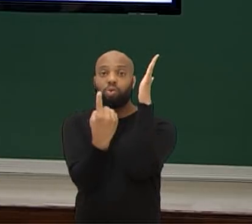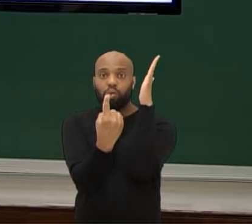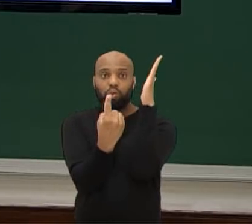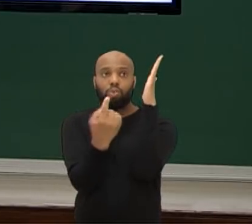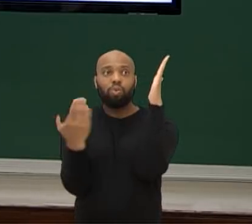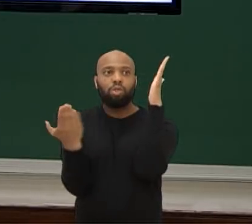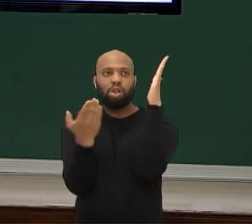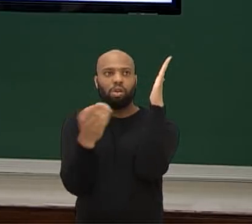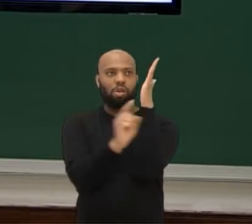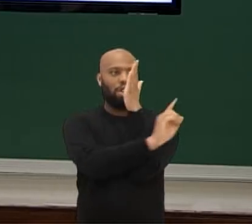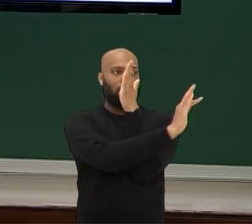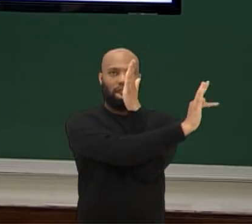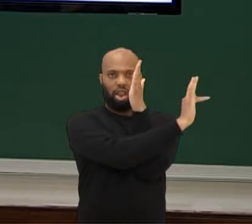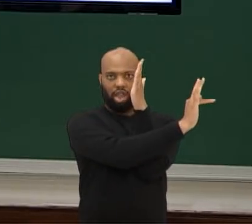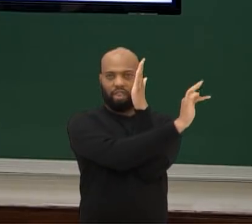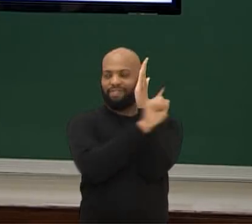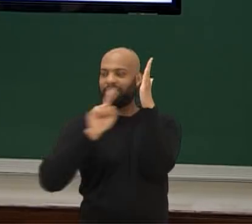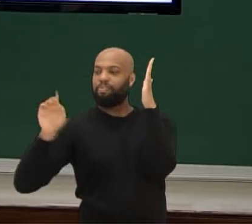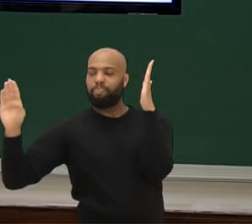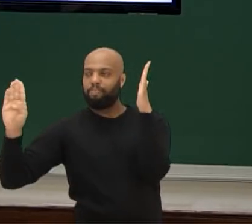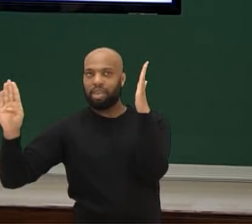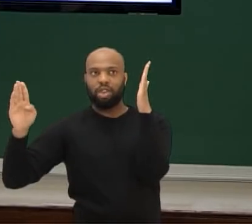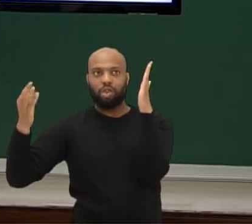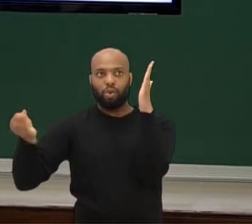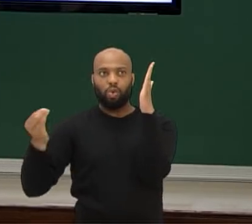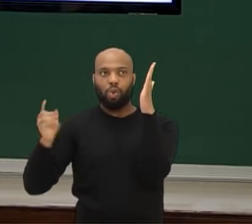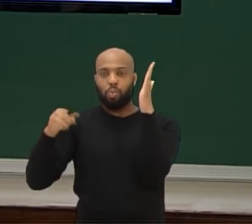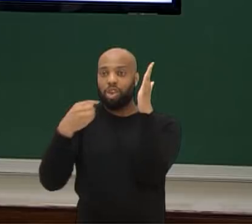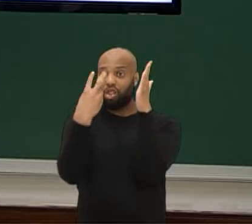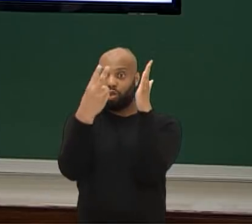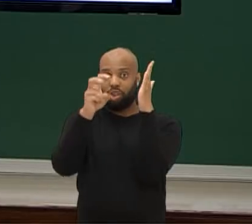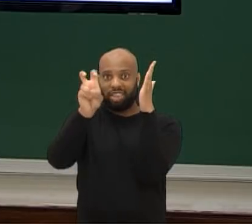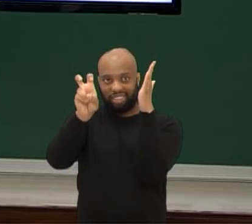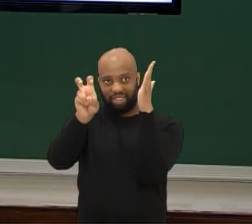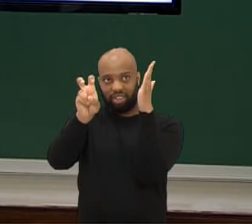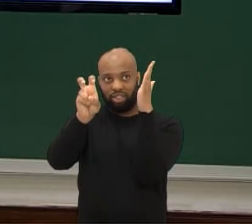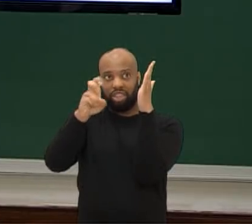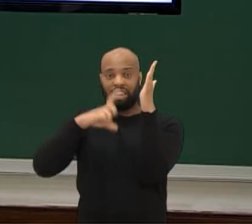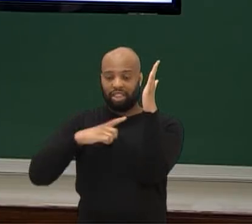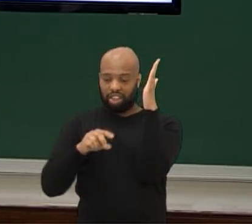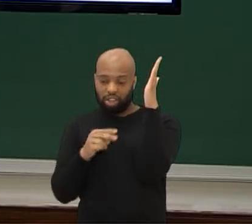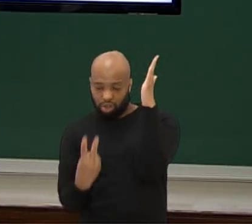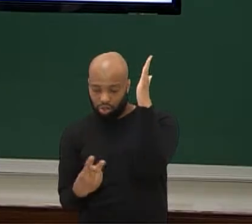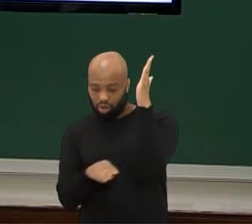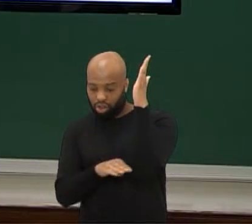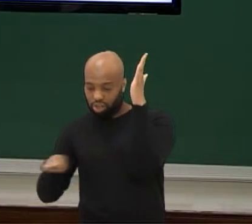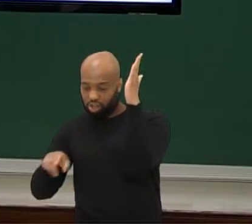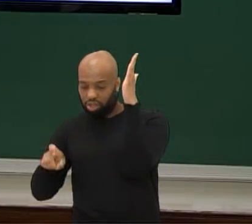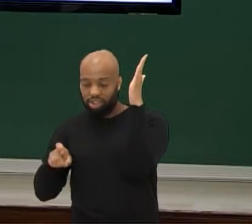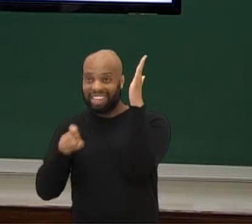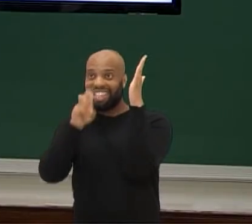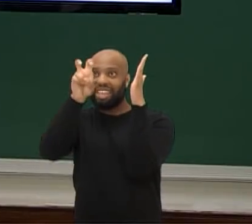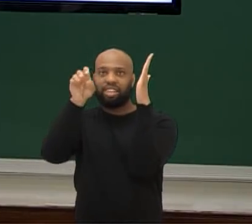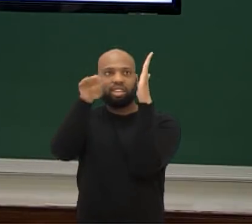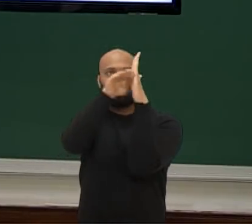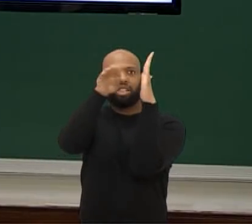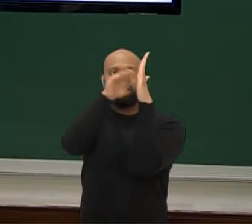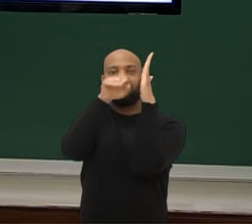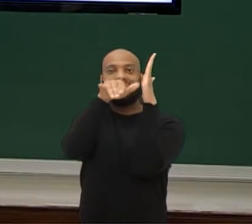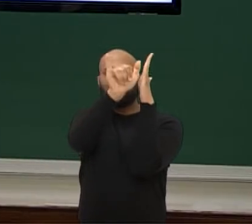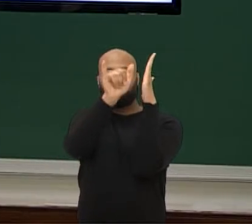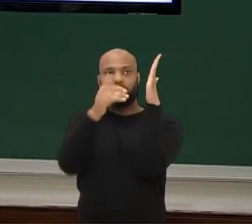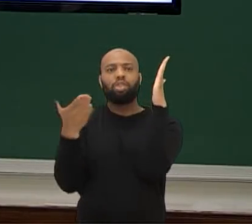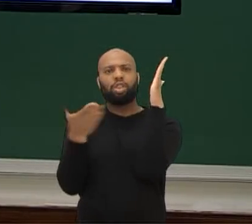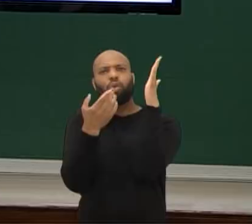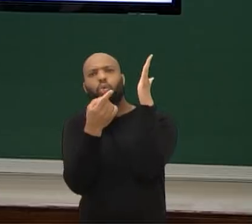F, que corresponde à letra B, fica 2 e 5. 2 do eixo X e 5 do eixo Y.